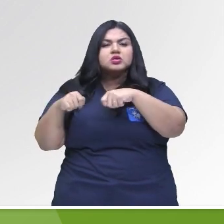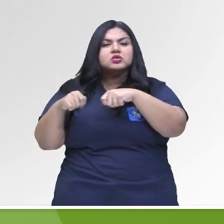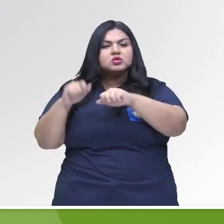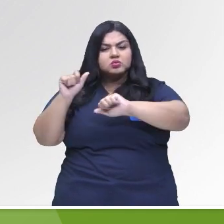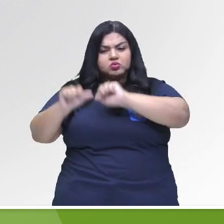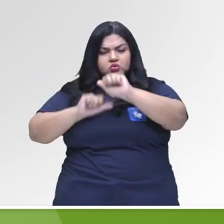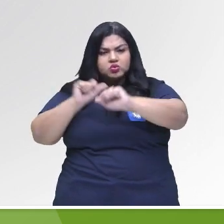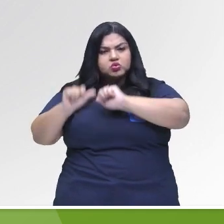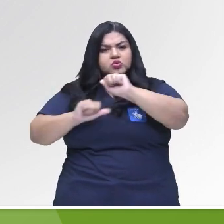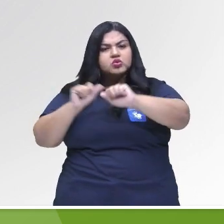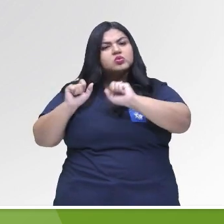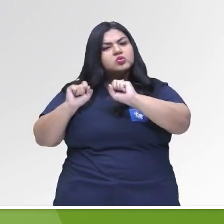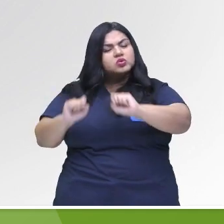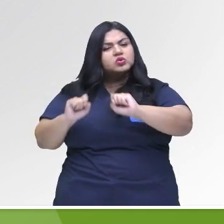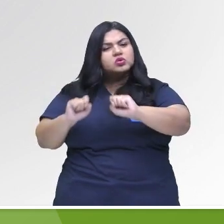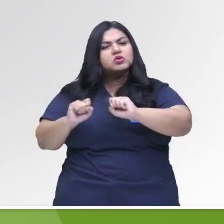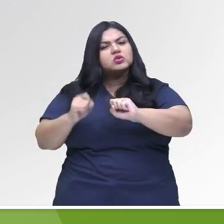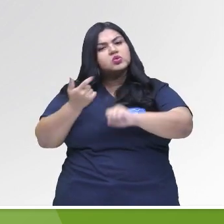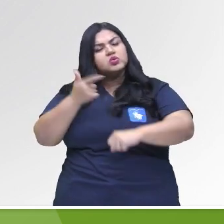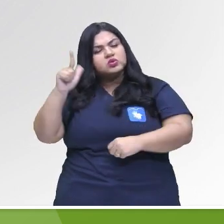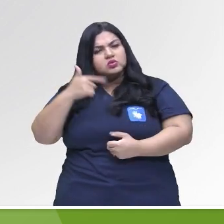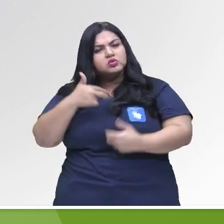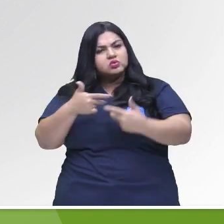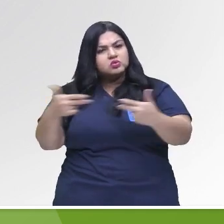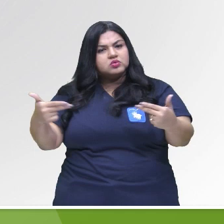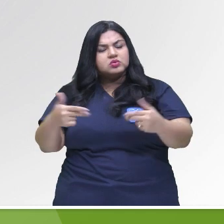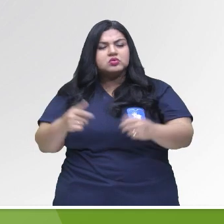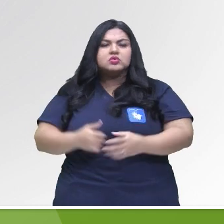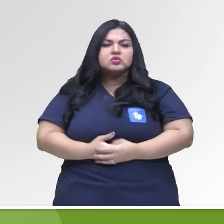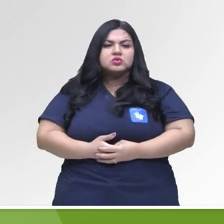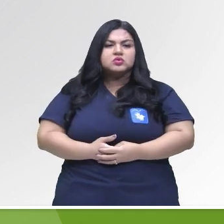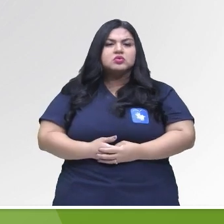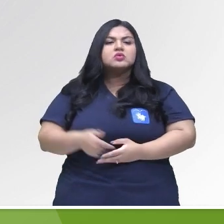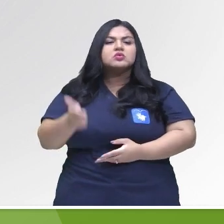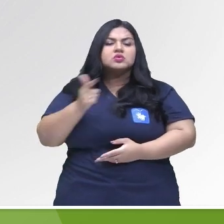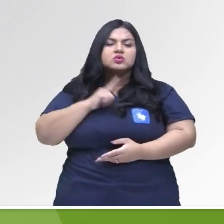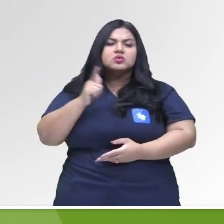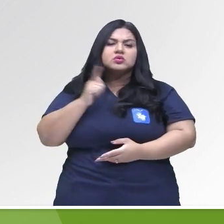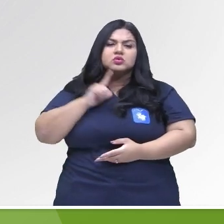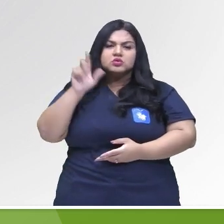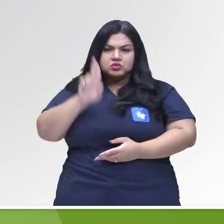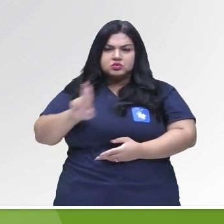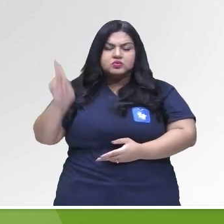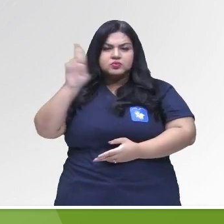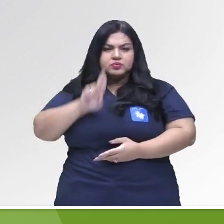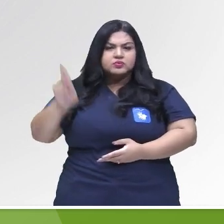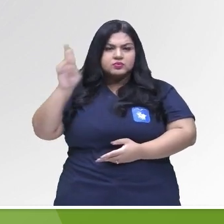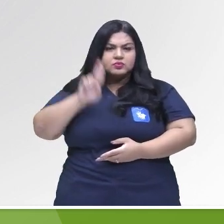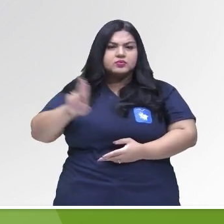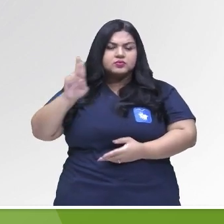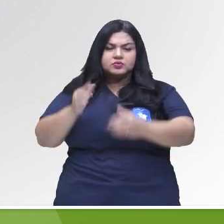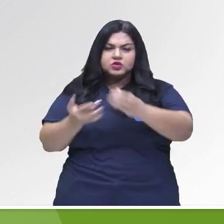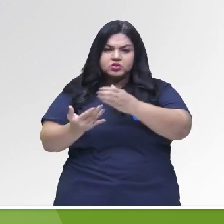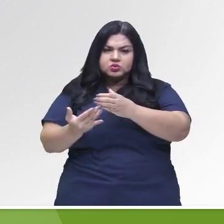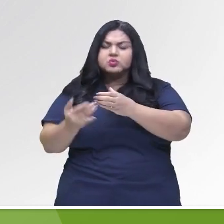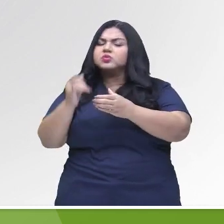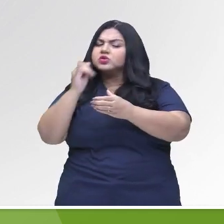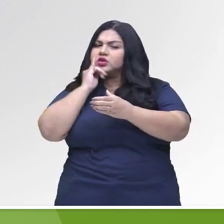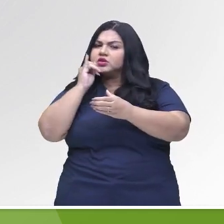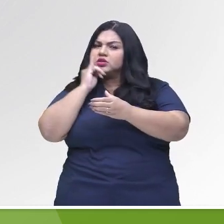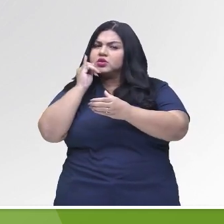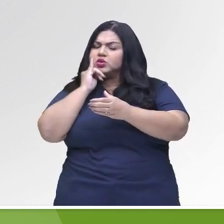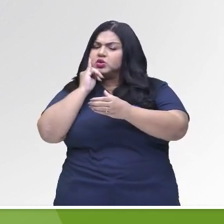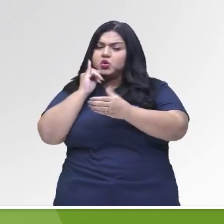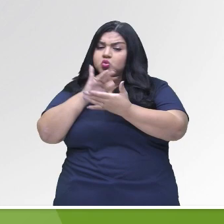remoldado, ele pode virar alguma outra coisa, tá? Então ele tem ainda utilidade, tá? O aquecimento, por exemplo,